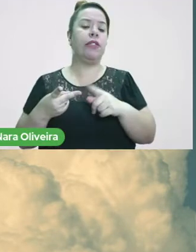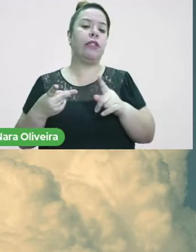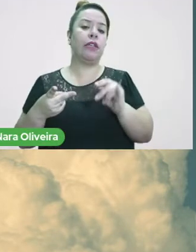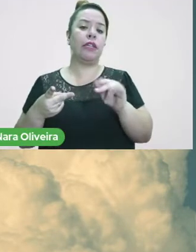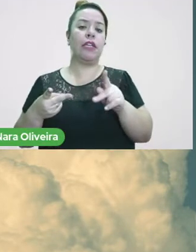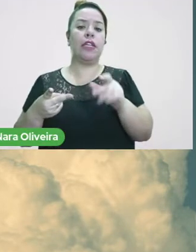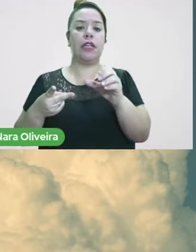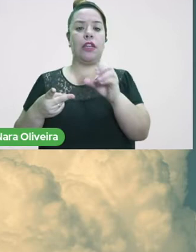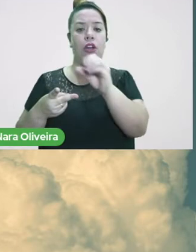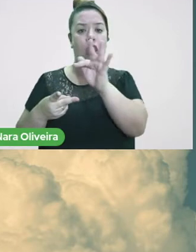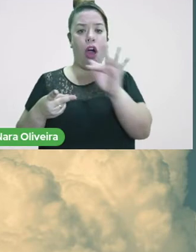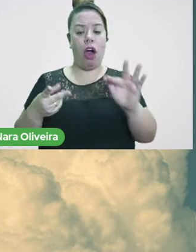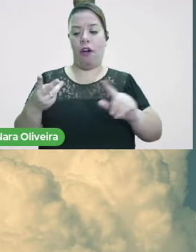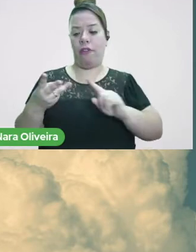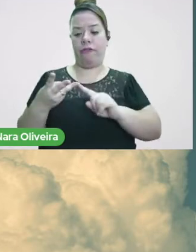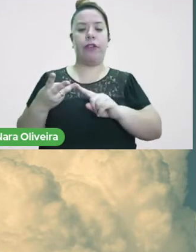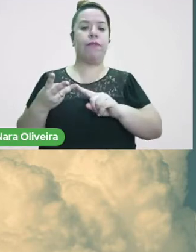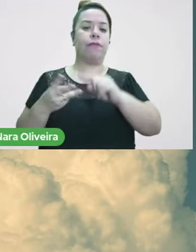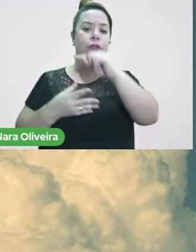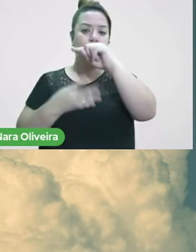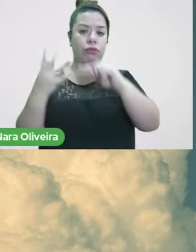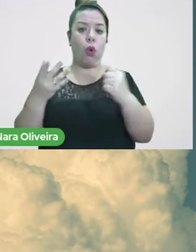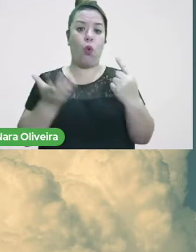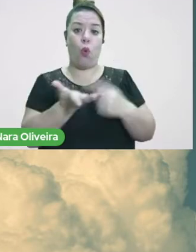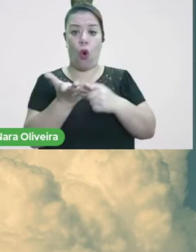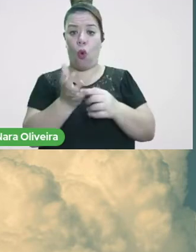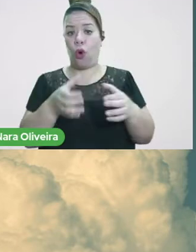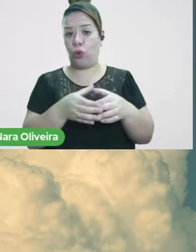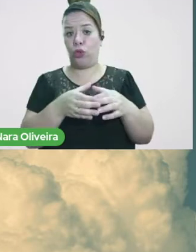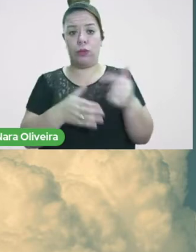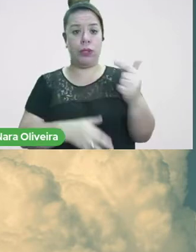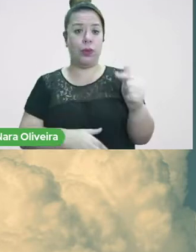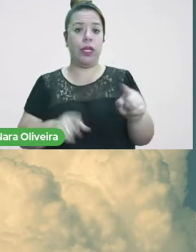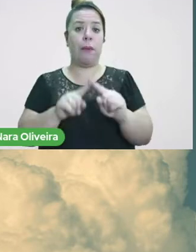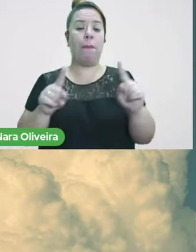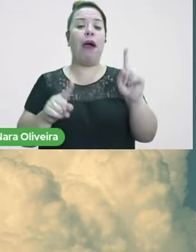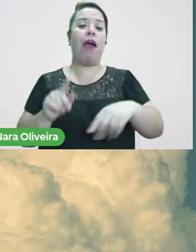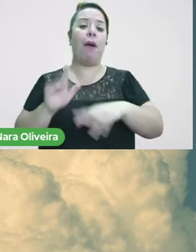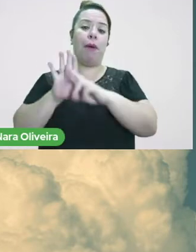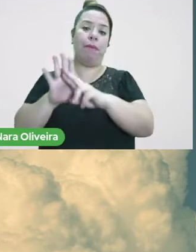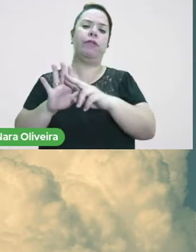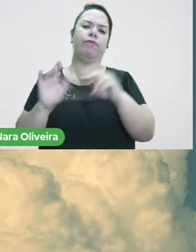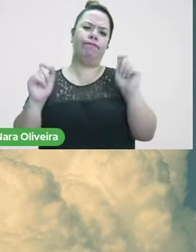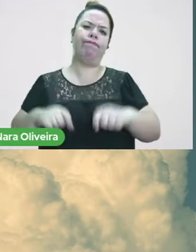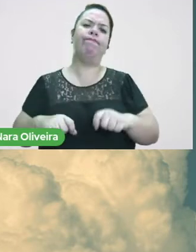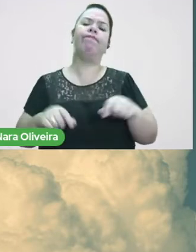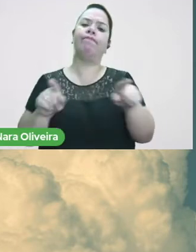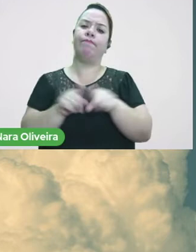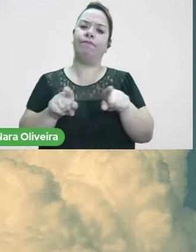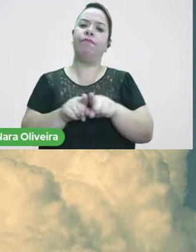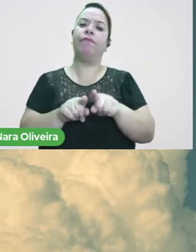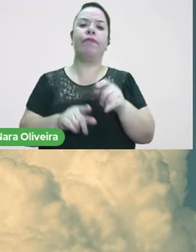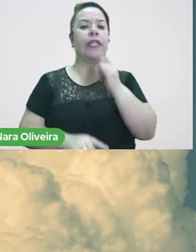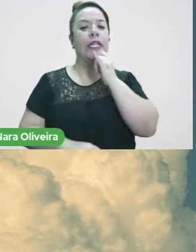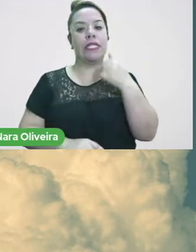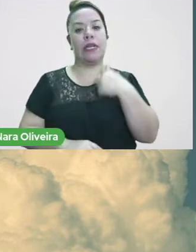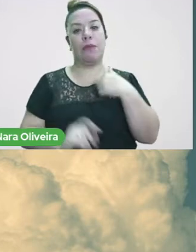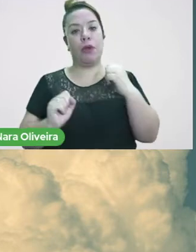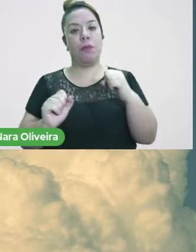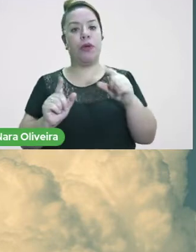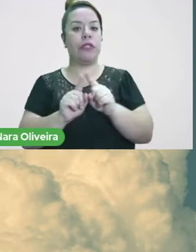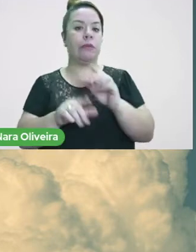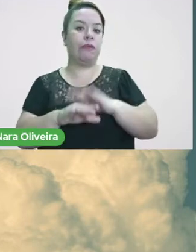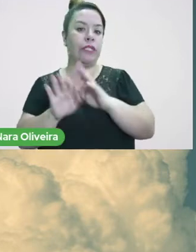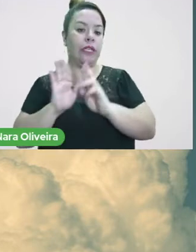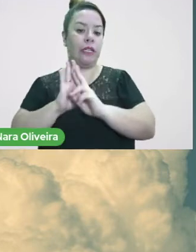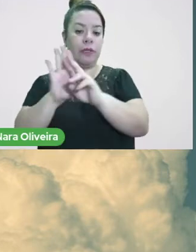certo? Os acordos de time, mas é uma representação válida também, tá? Então, eu posso, por exemplo, fazer essa representação, eu posso ter